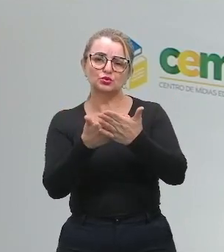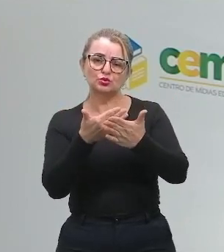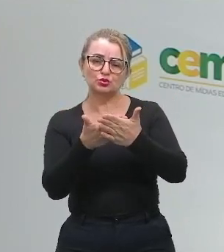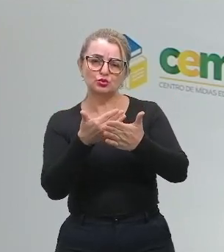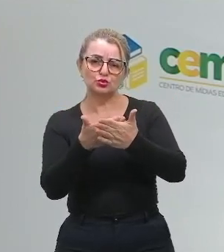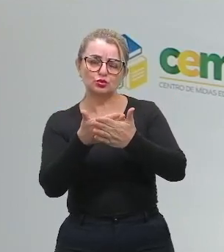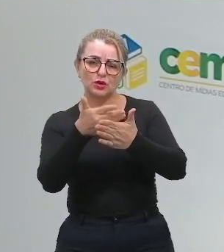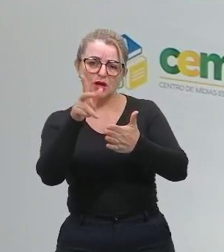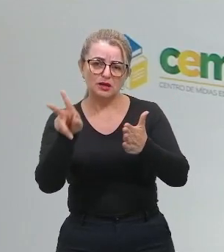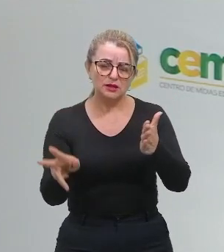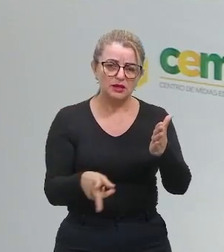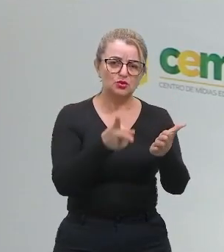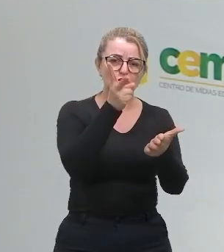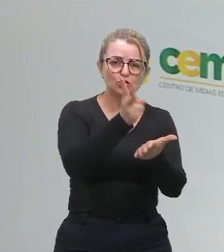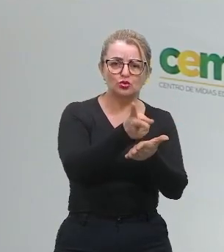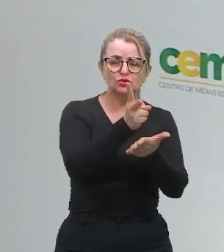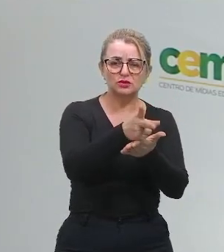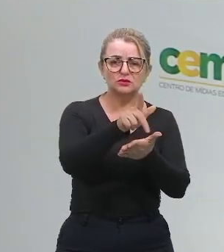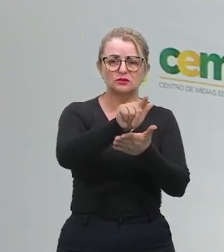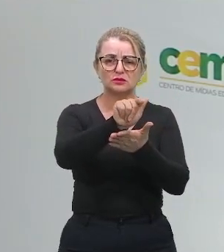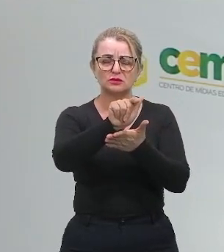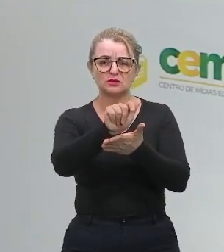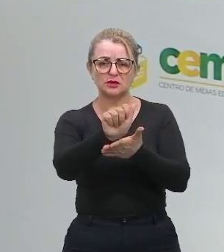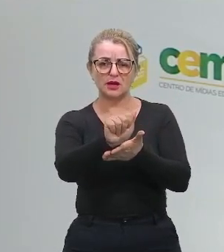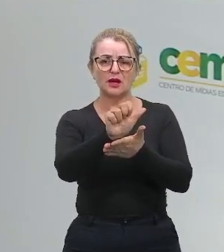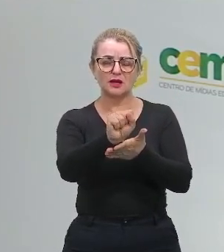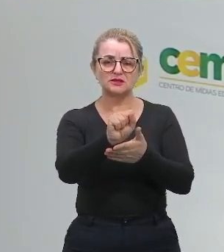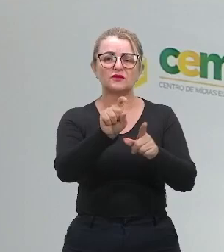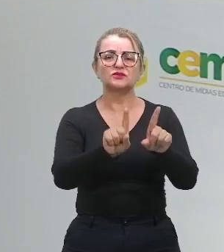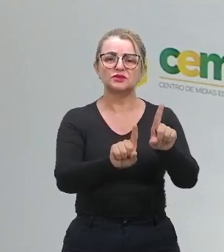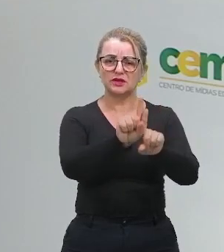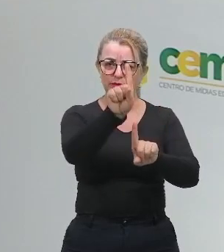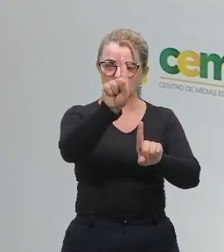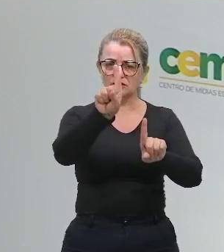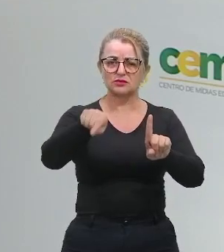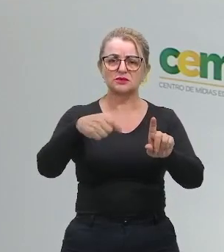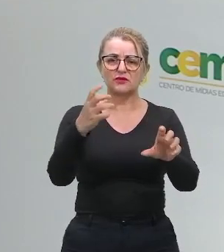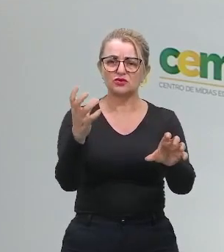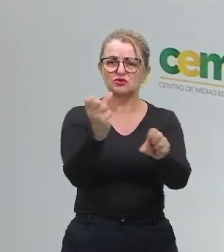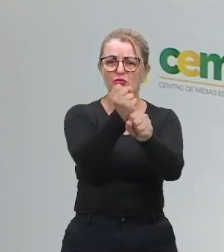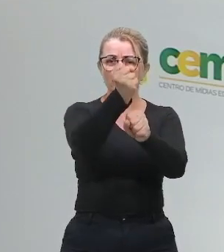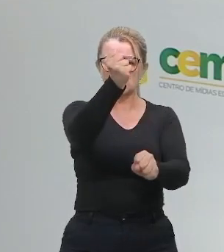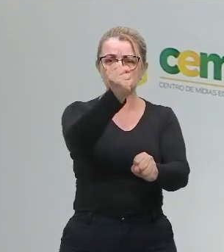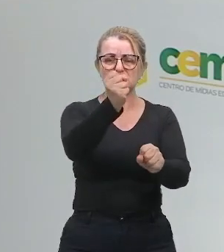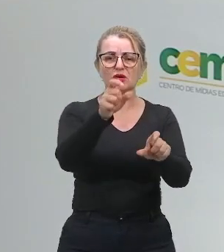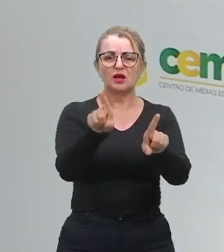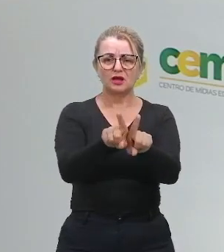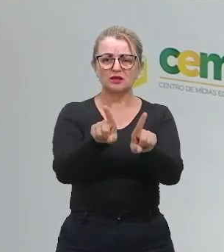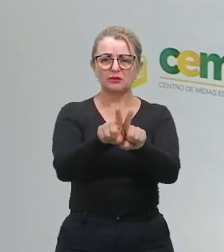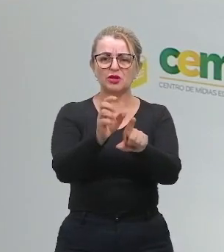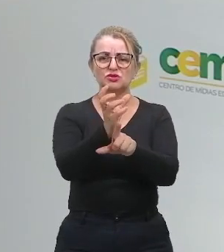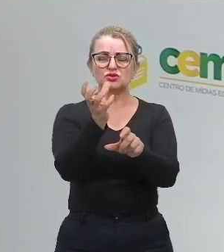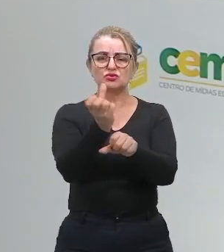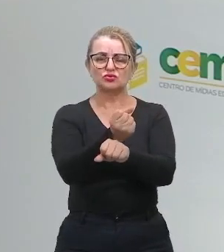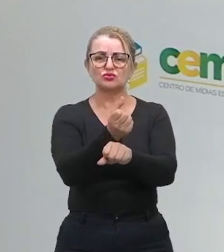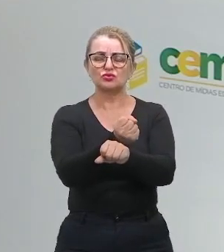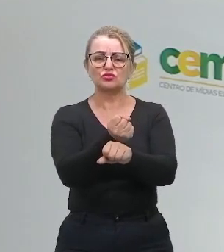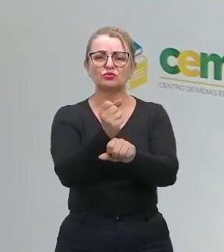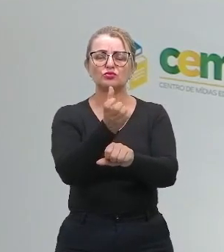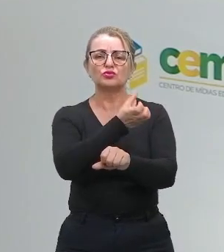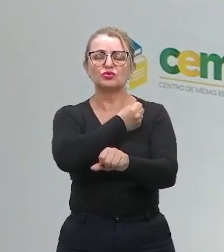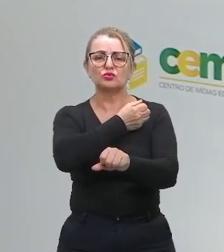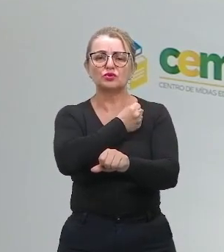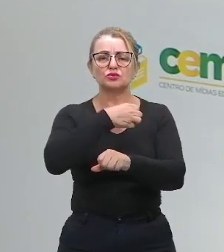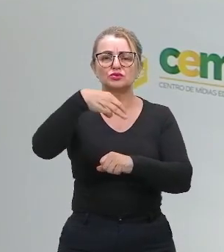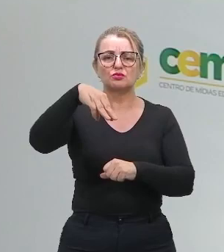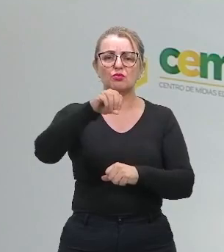falando de constante dos gases, está falando de temperatura, está falando de pressão, está falando de número de mol. Então, qual é a